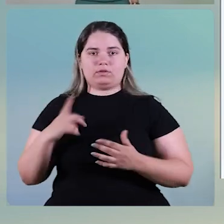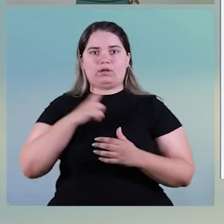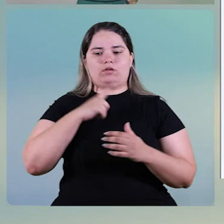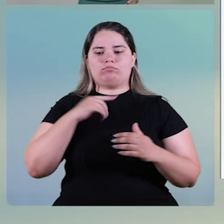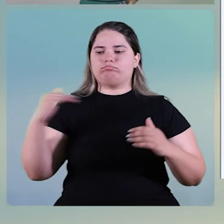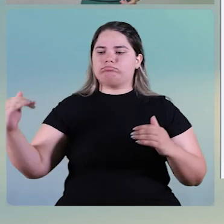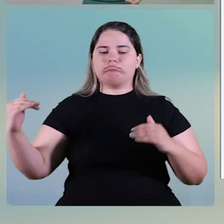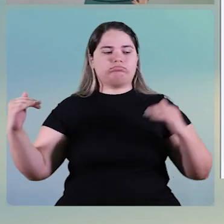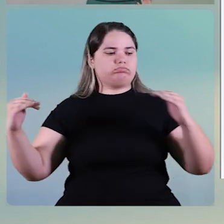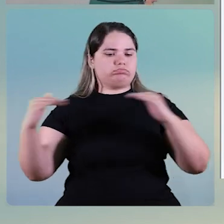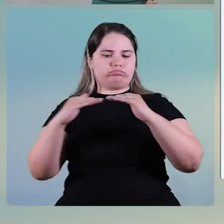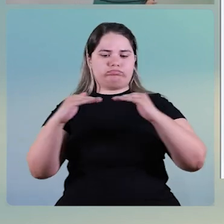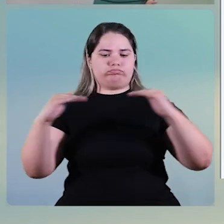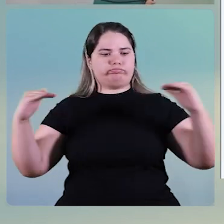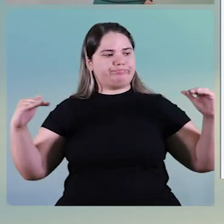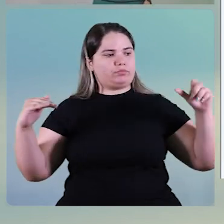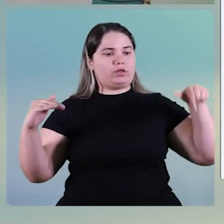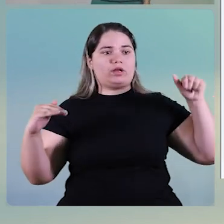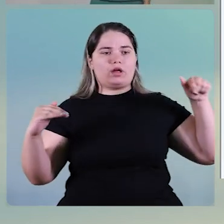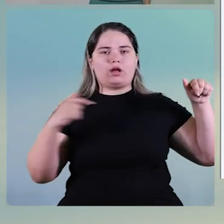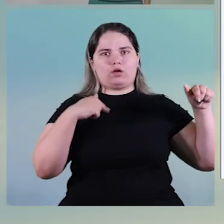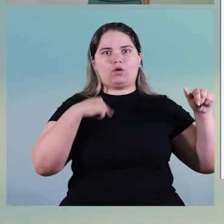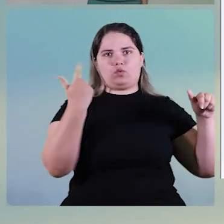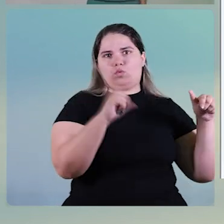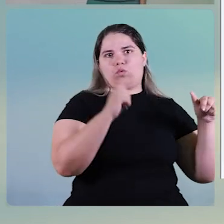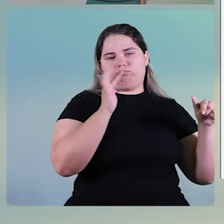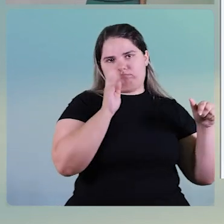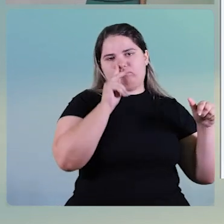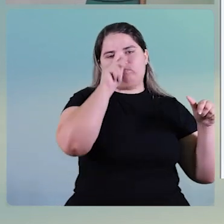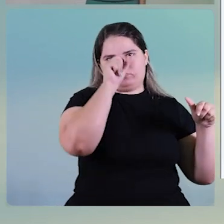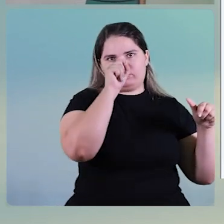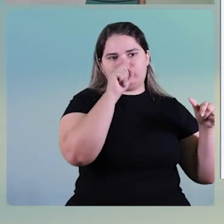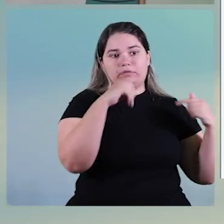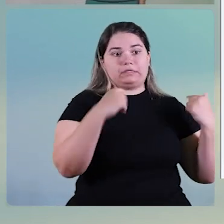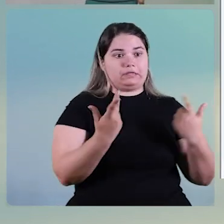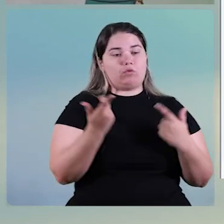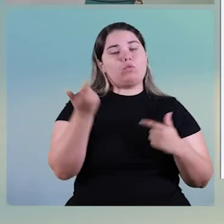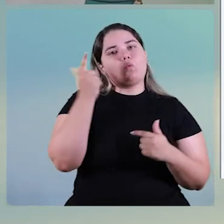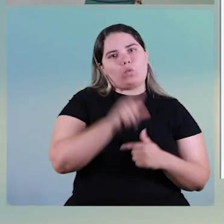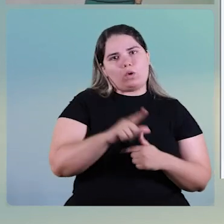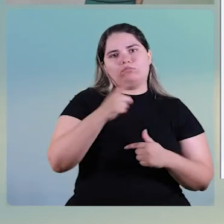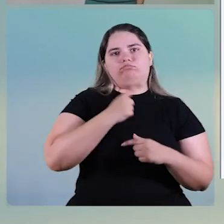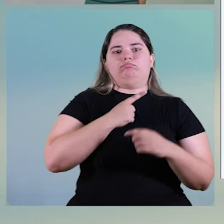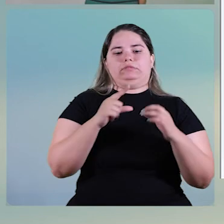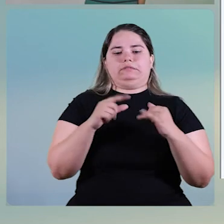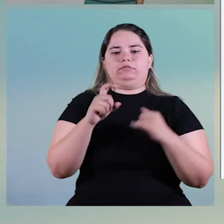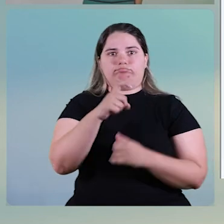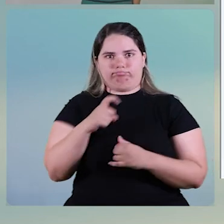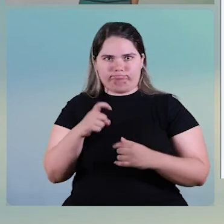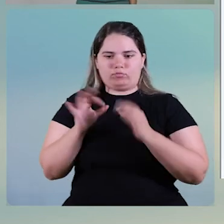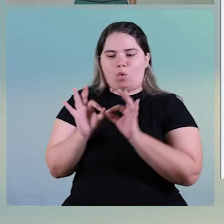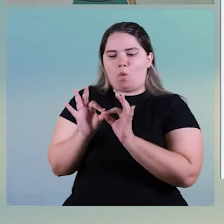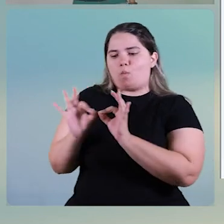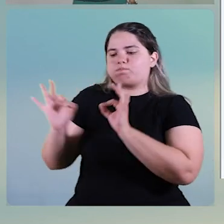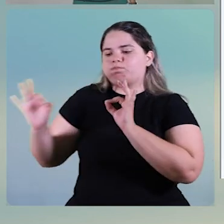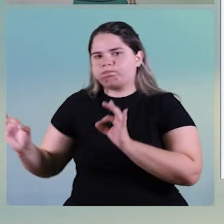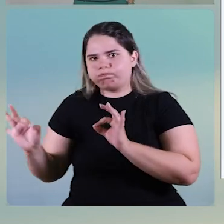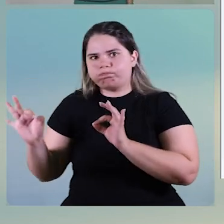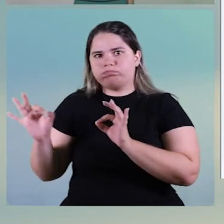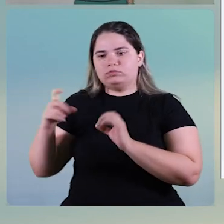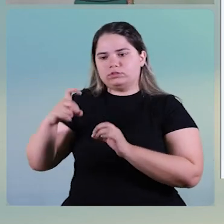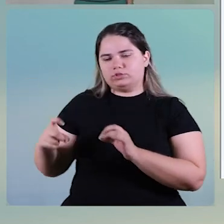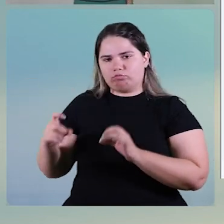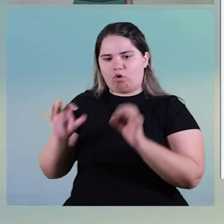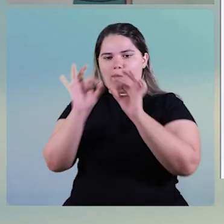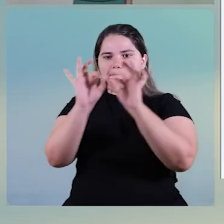a força que vai equilibrar essa carga. Então, novamente, nós vamos ter a distância X e a distância